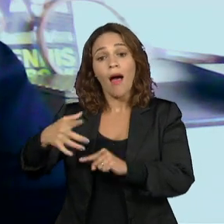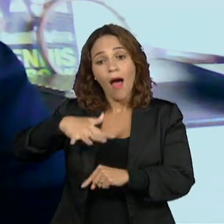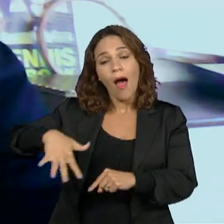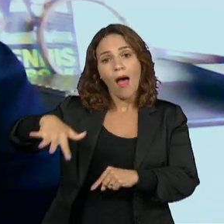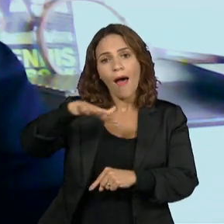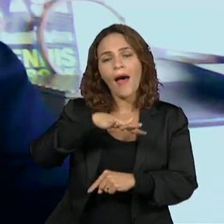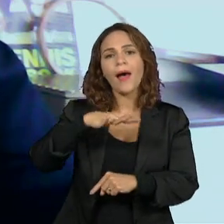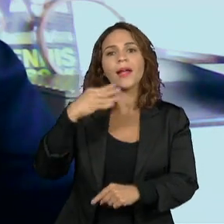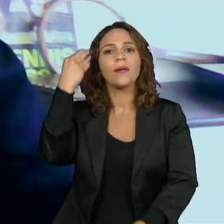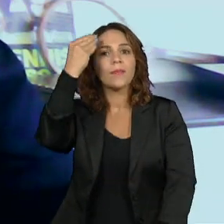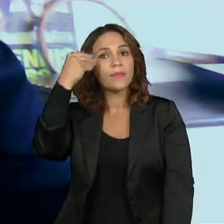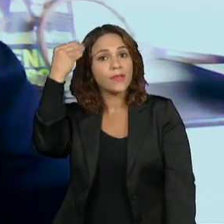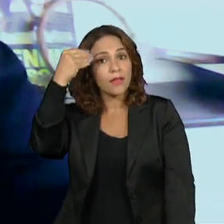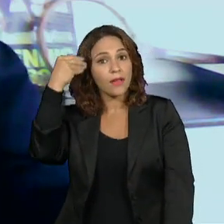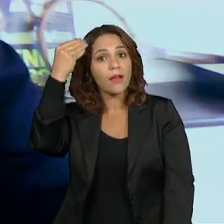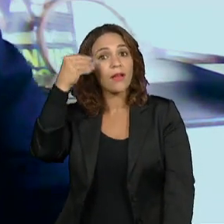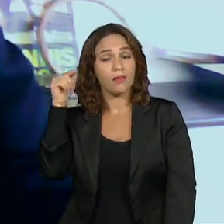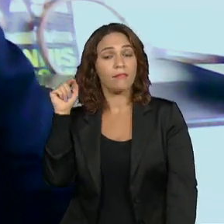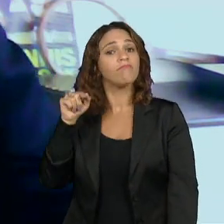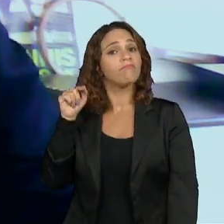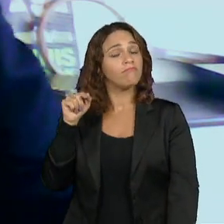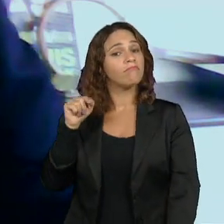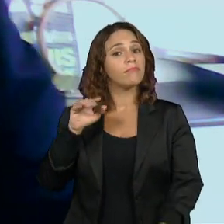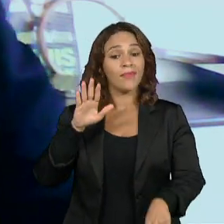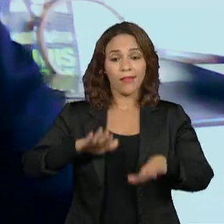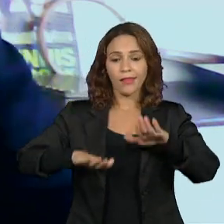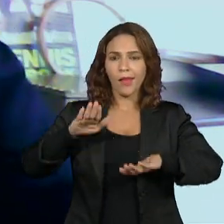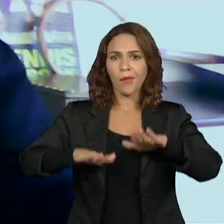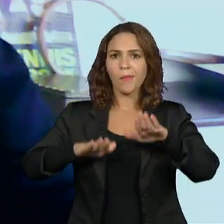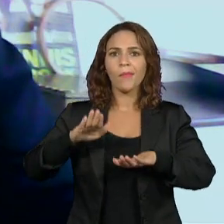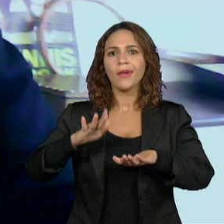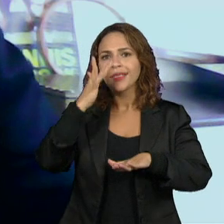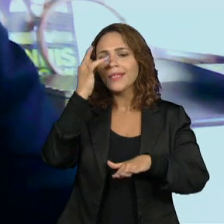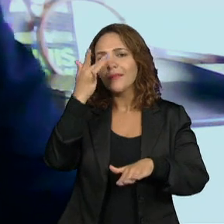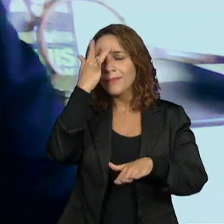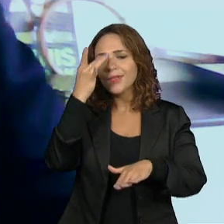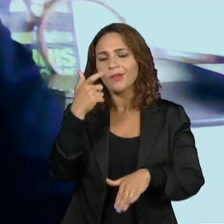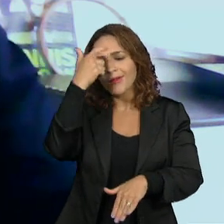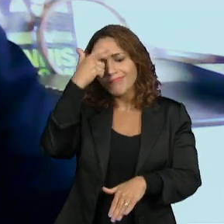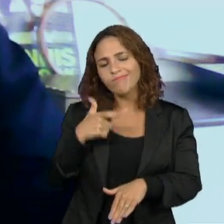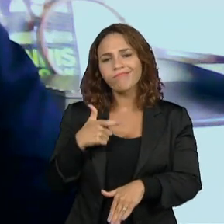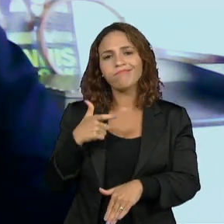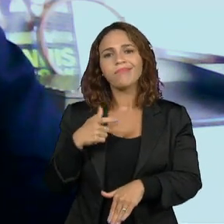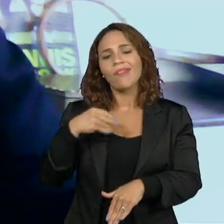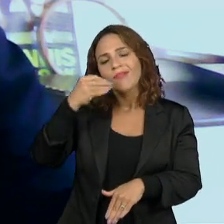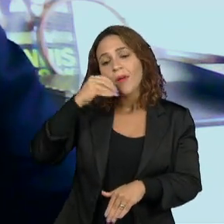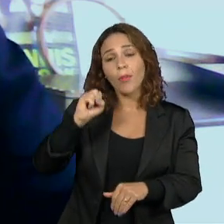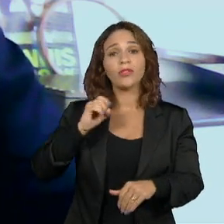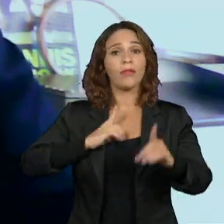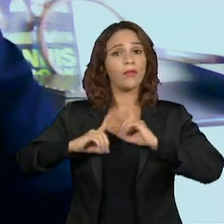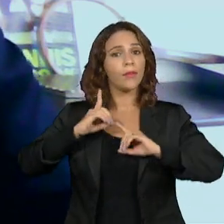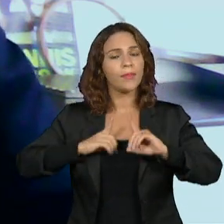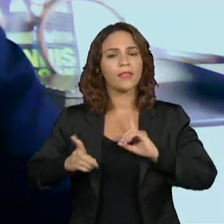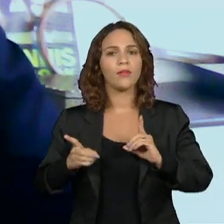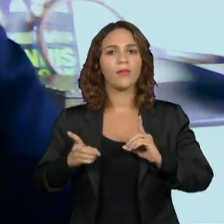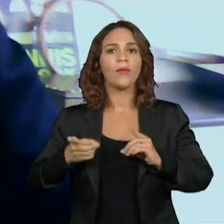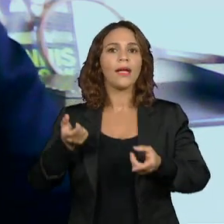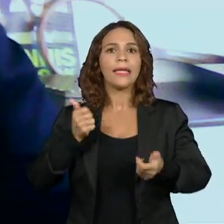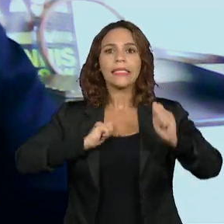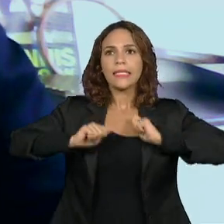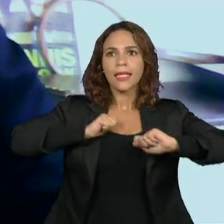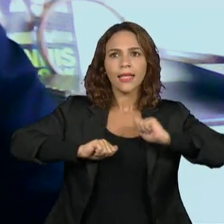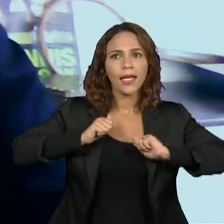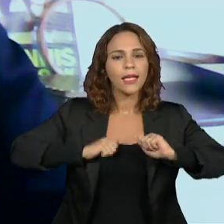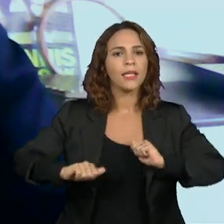que, dependendo da vulnerabilidade de cada uma. Você pode ter quadros depressivos, quadros ansiosos,